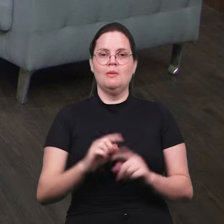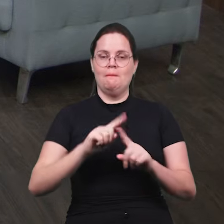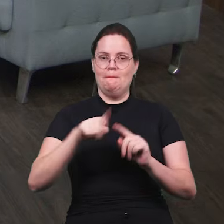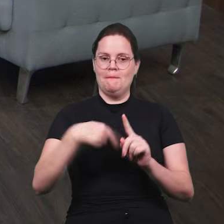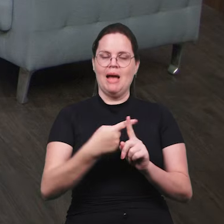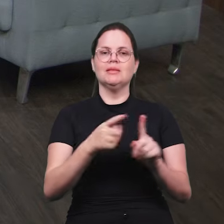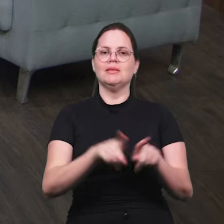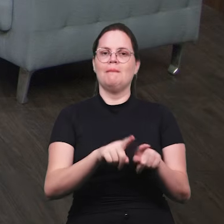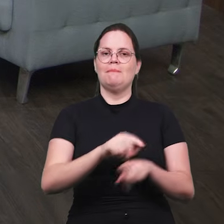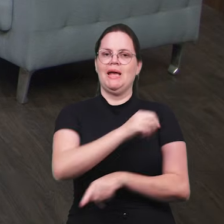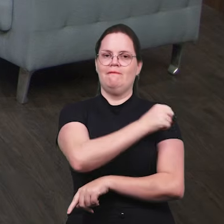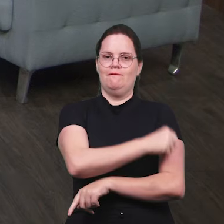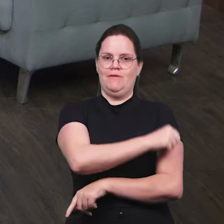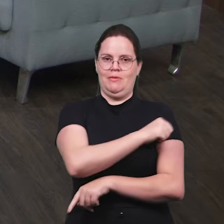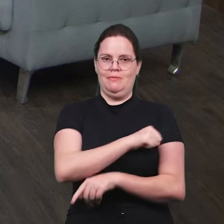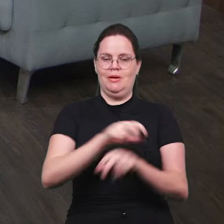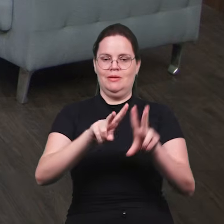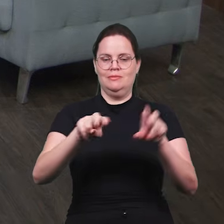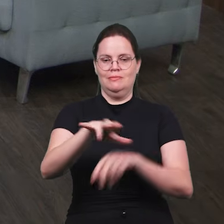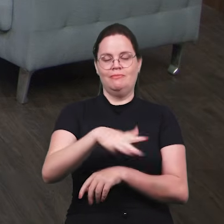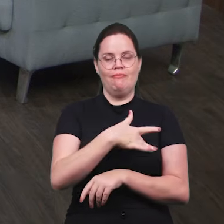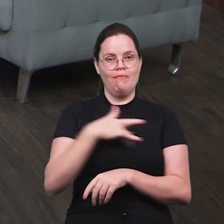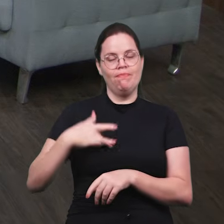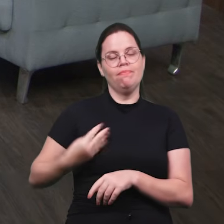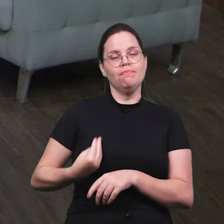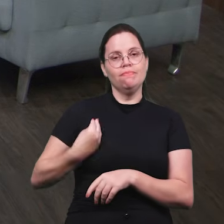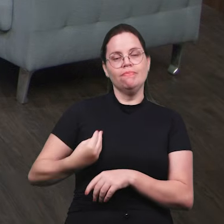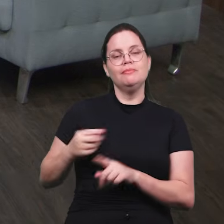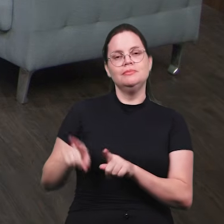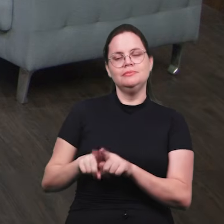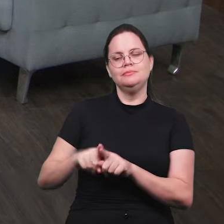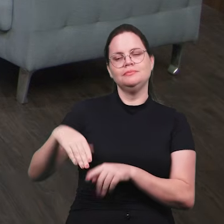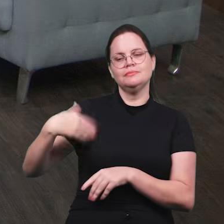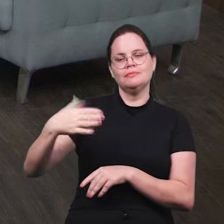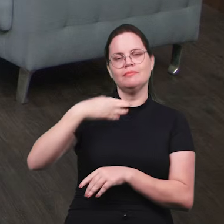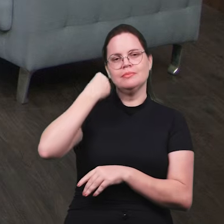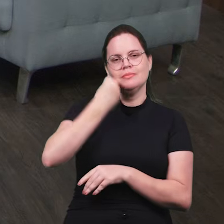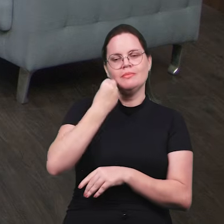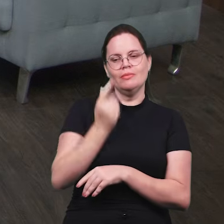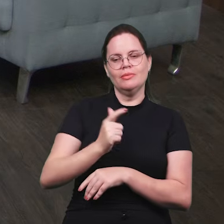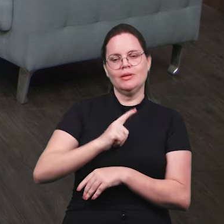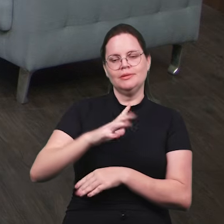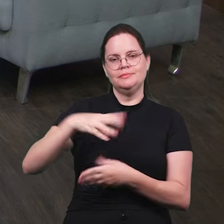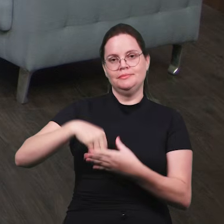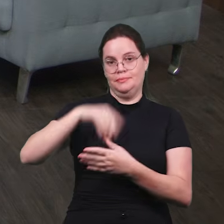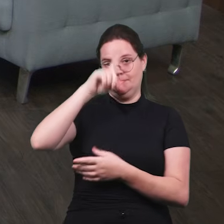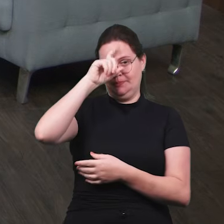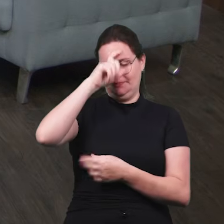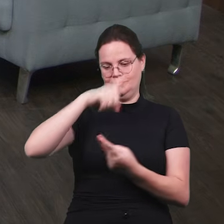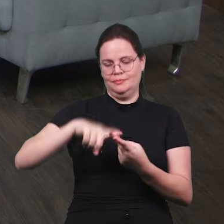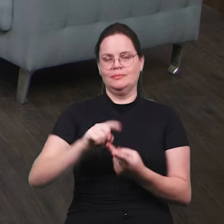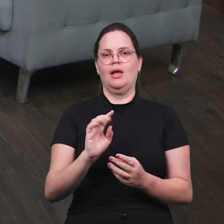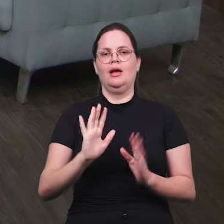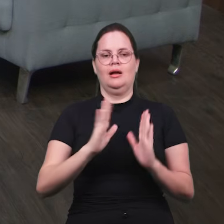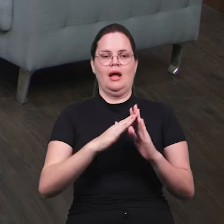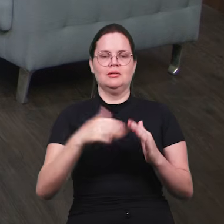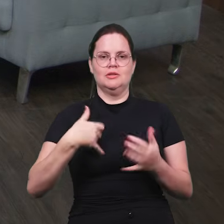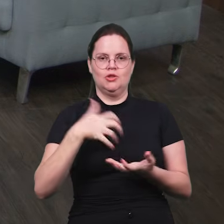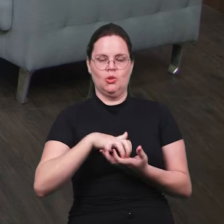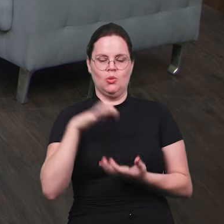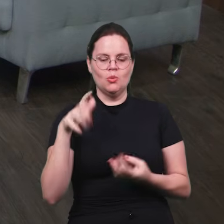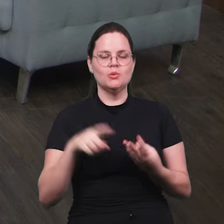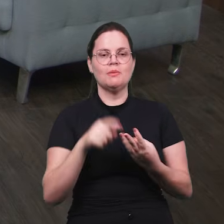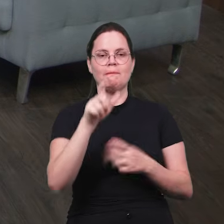todo o conhecimento nessa área da saúde, viveu certamente essas experiências em hospitais, em casas de repouso,